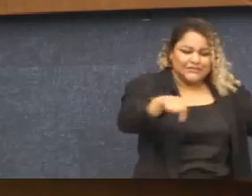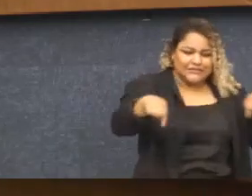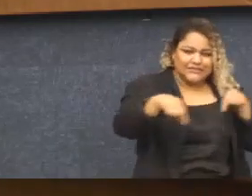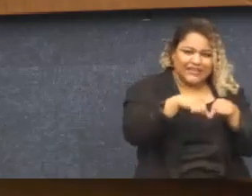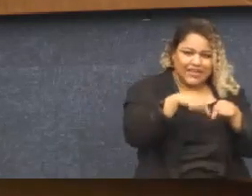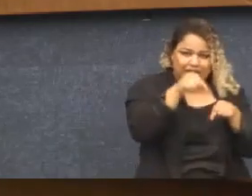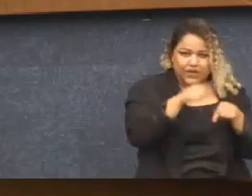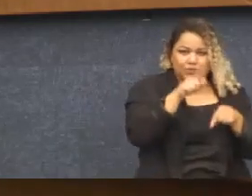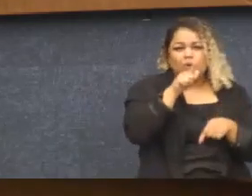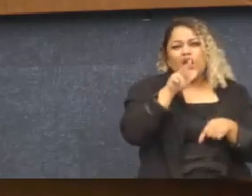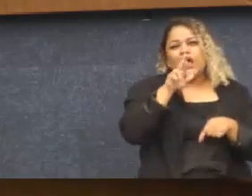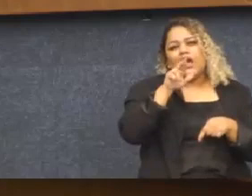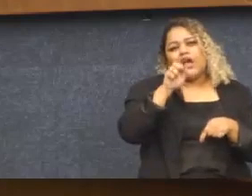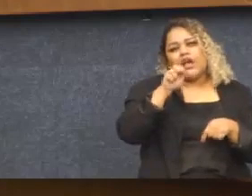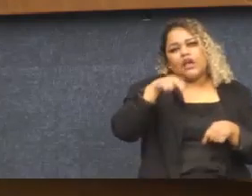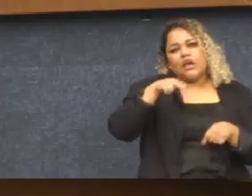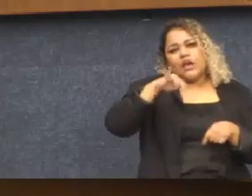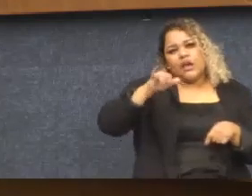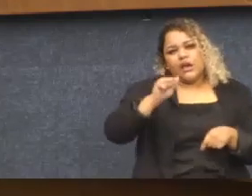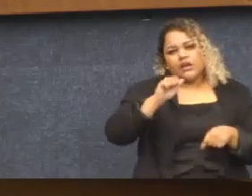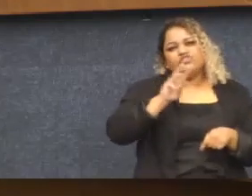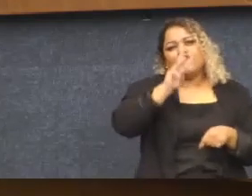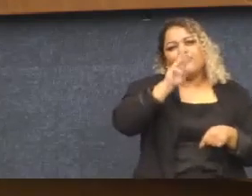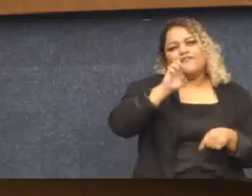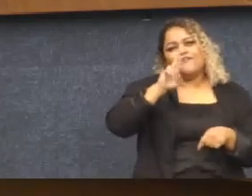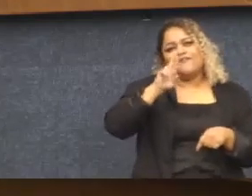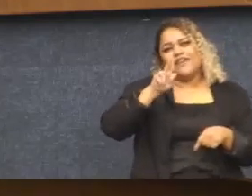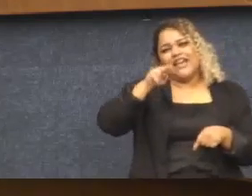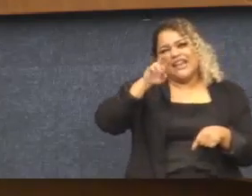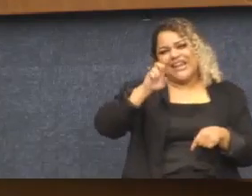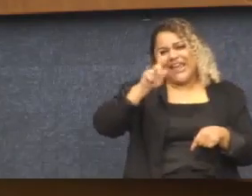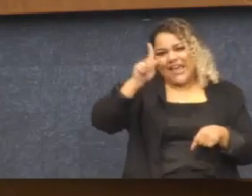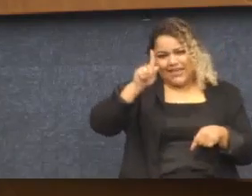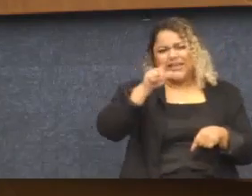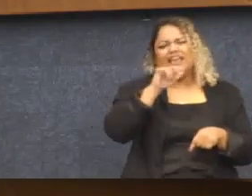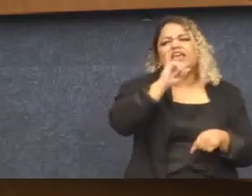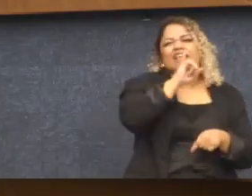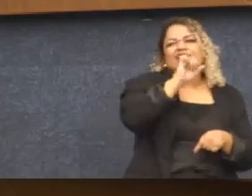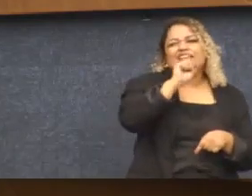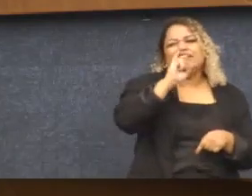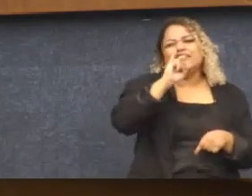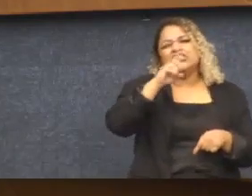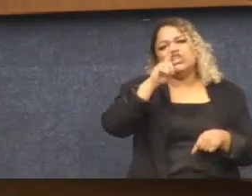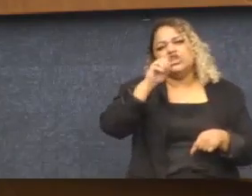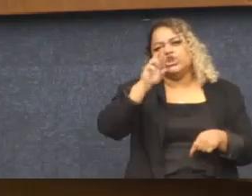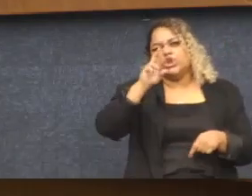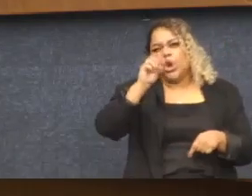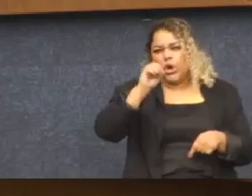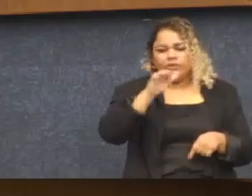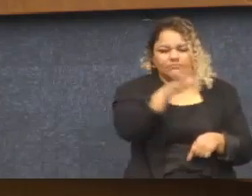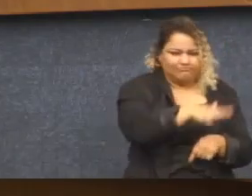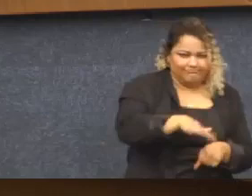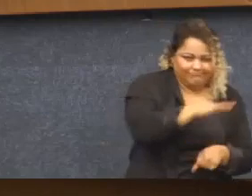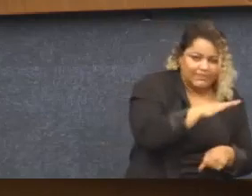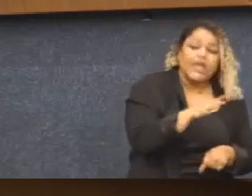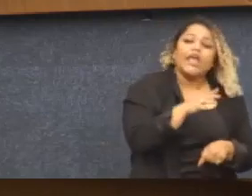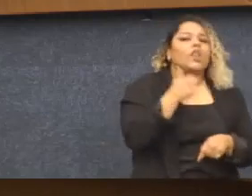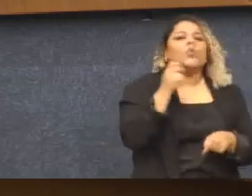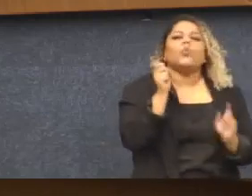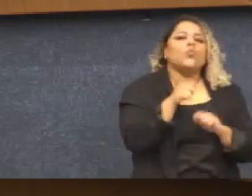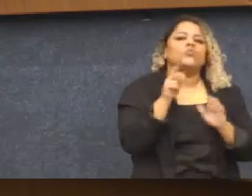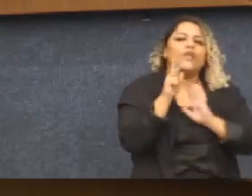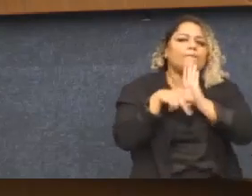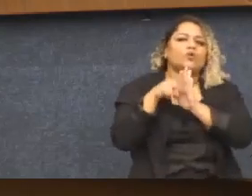a Granja Werneck, onde fica a região conhecida como região do Isidora, a gente não tinha como avançar com esse projeto. E,